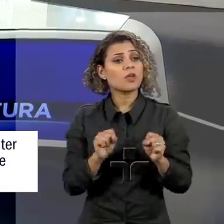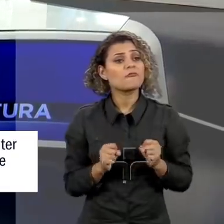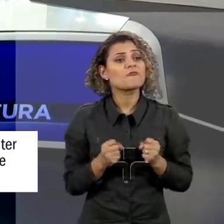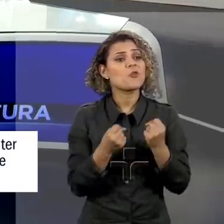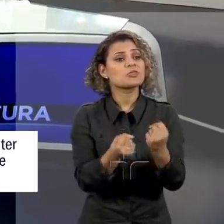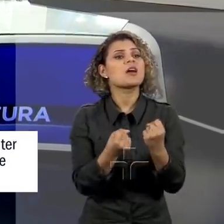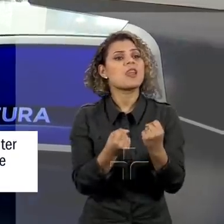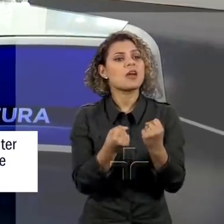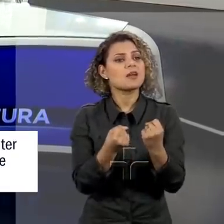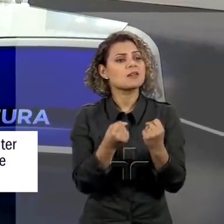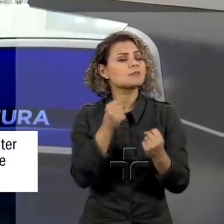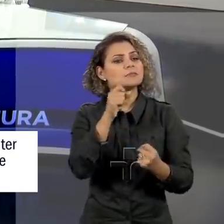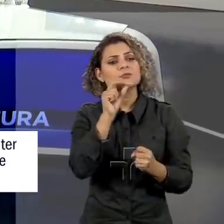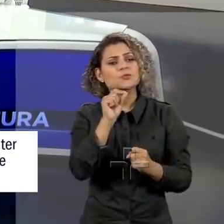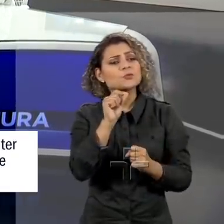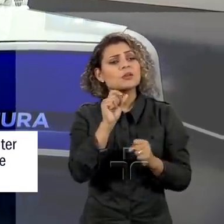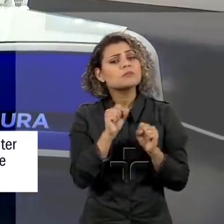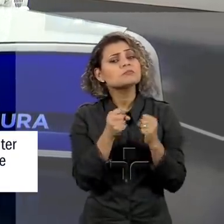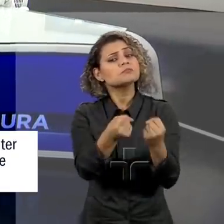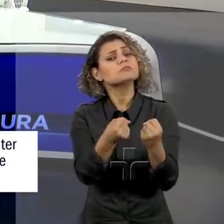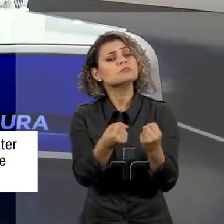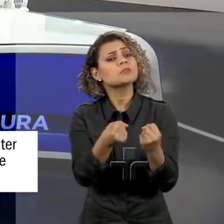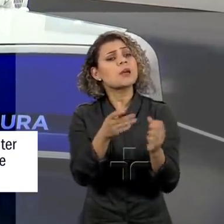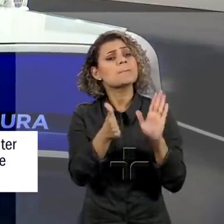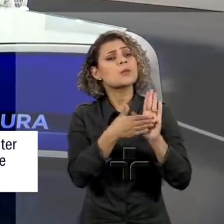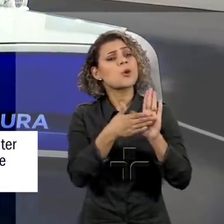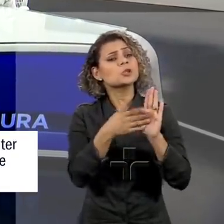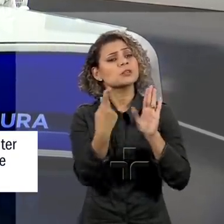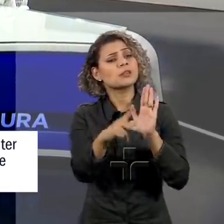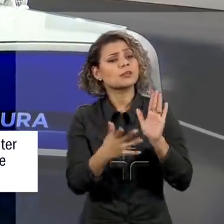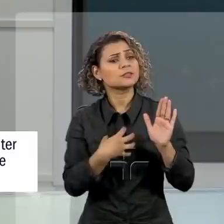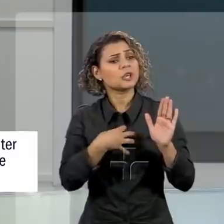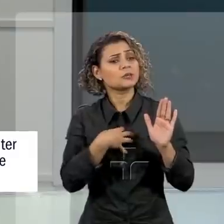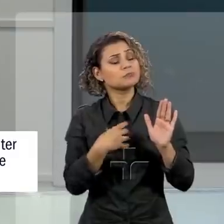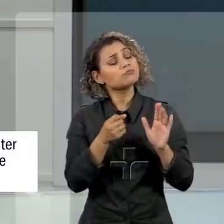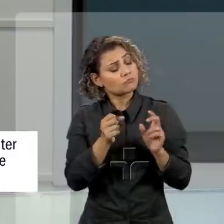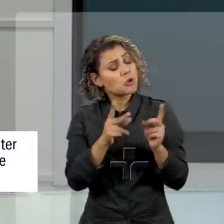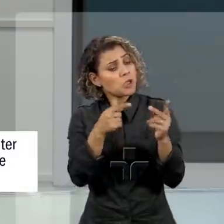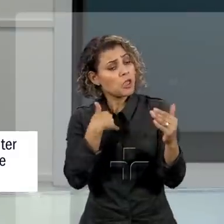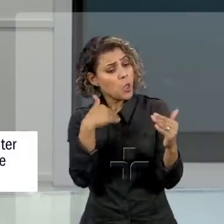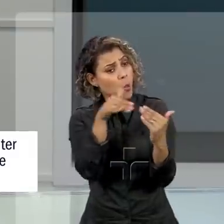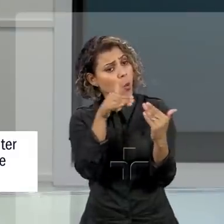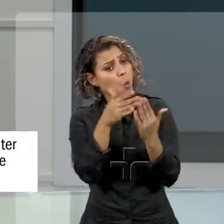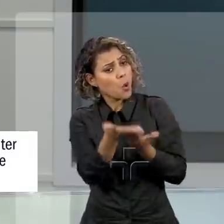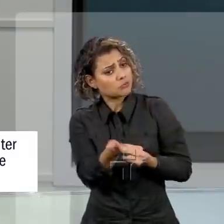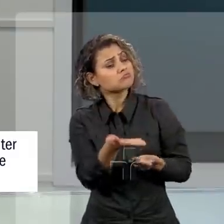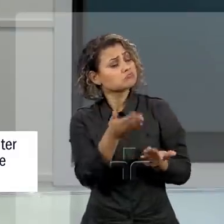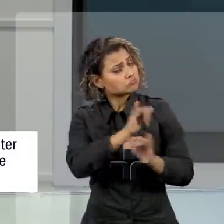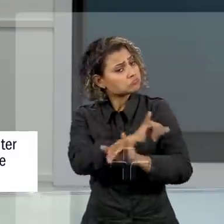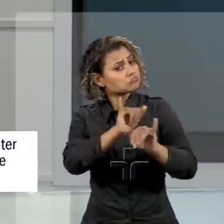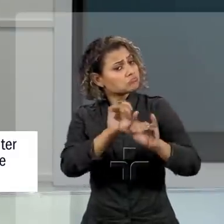se solidifica cada vez mais essa proposta. O que é coerente com a campanha.